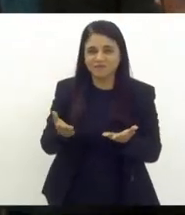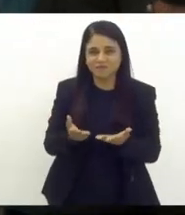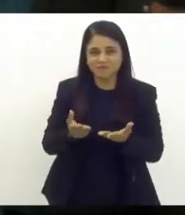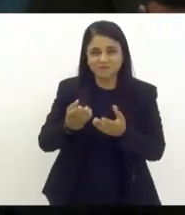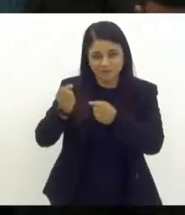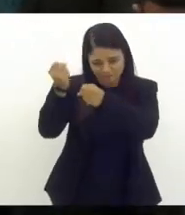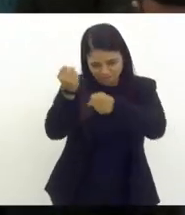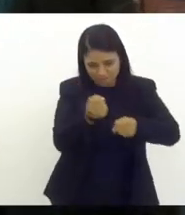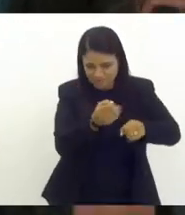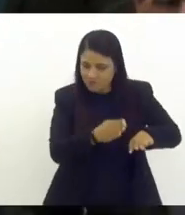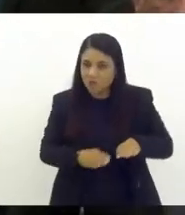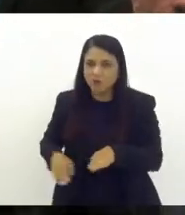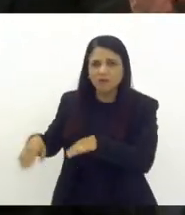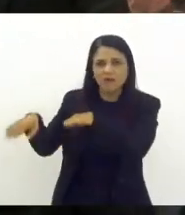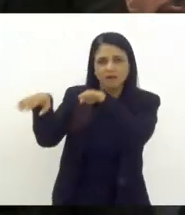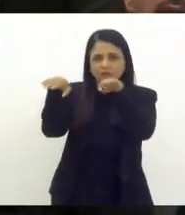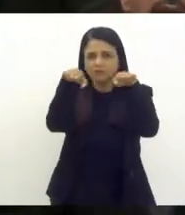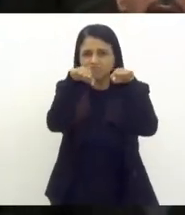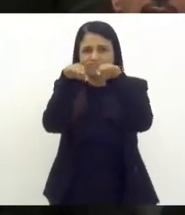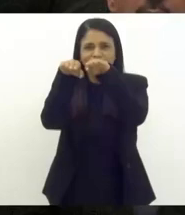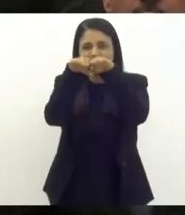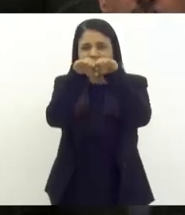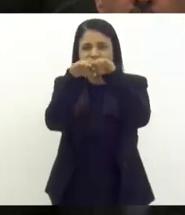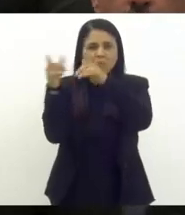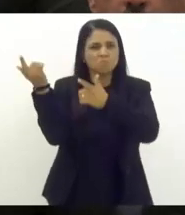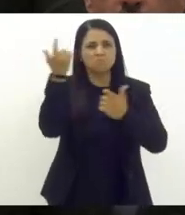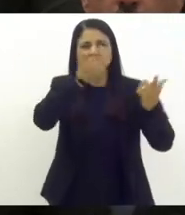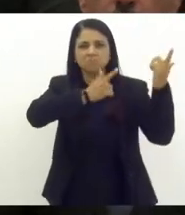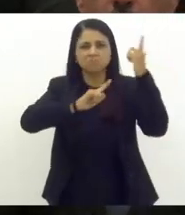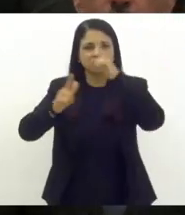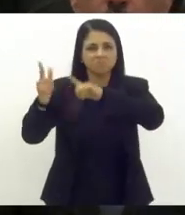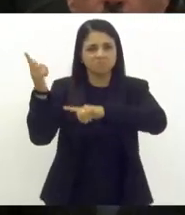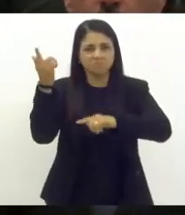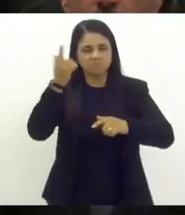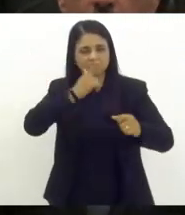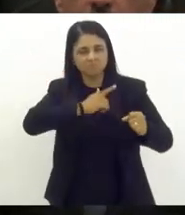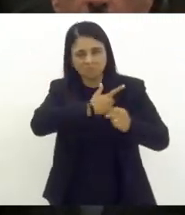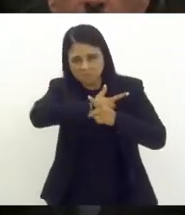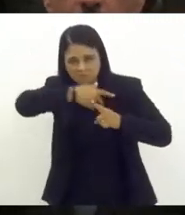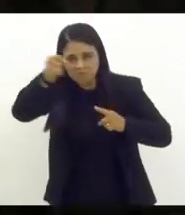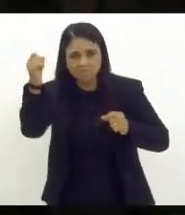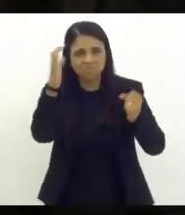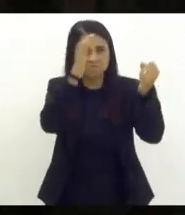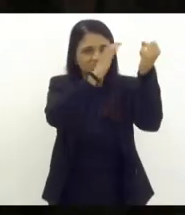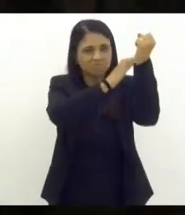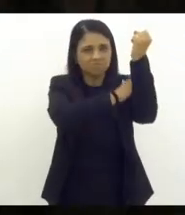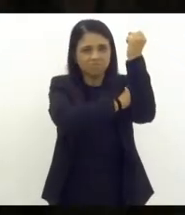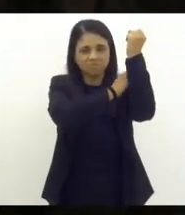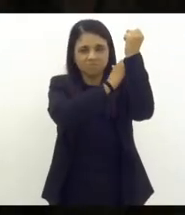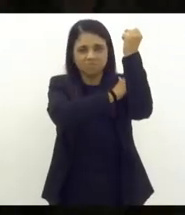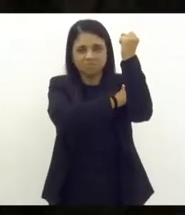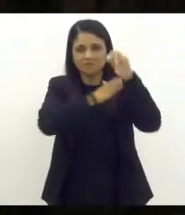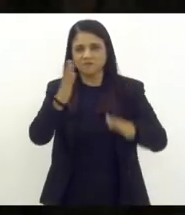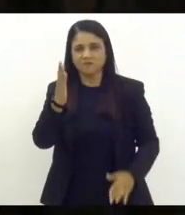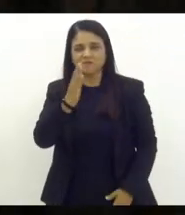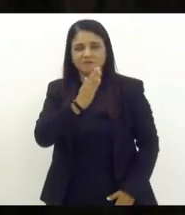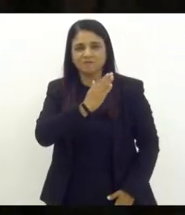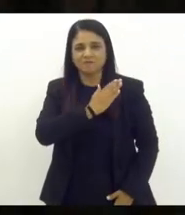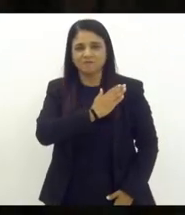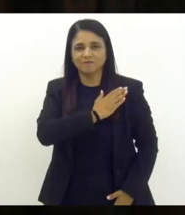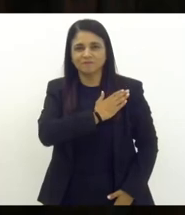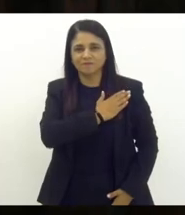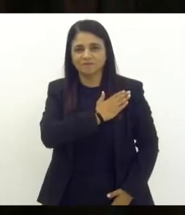peor dessa igualdade conseguimos conquistar com braço forte em teu